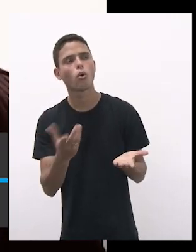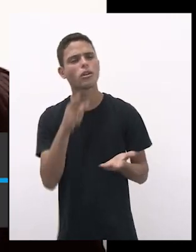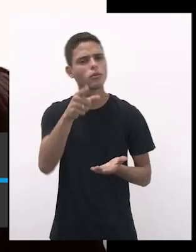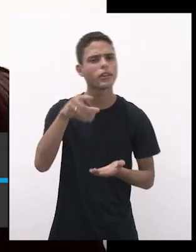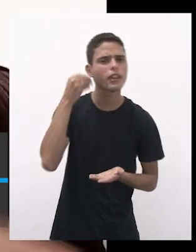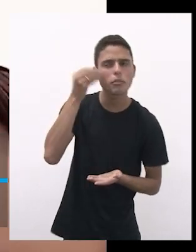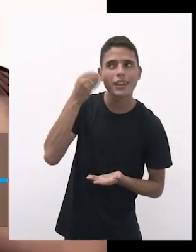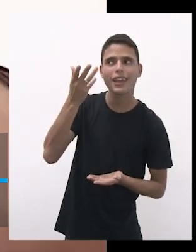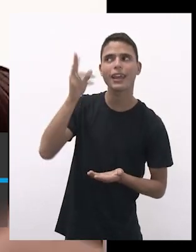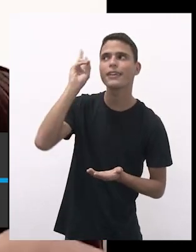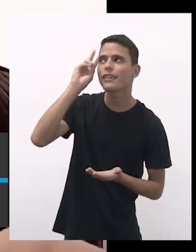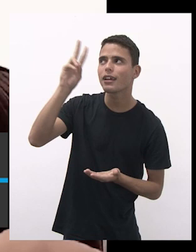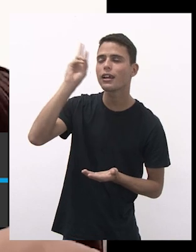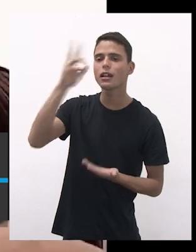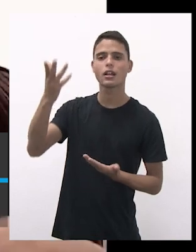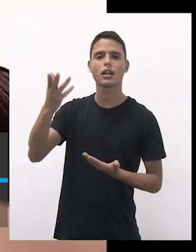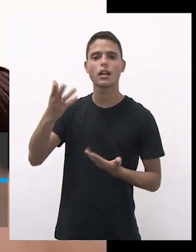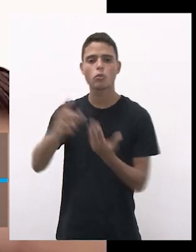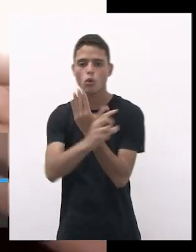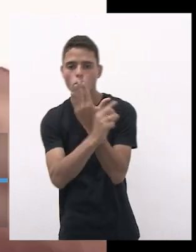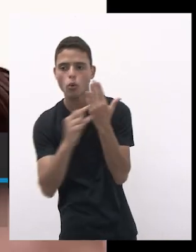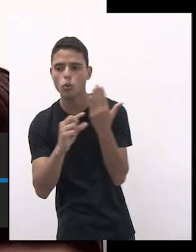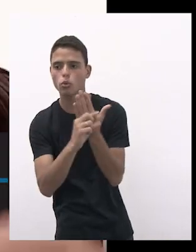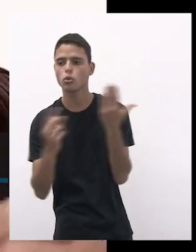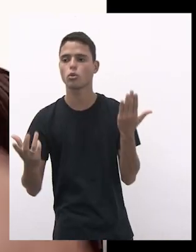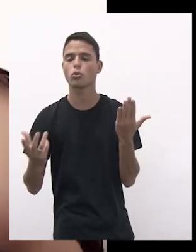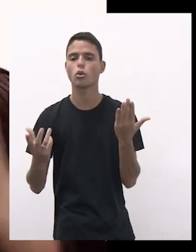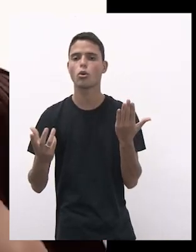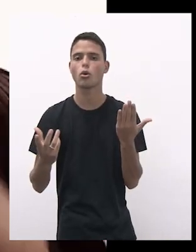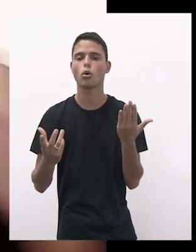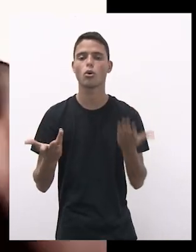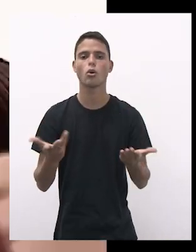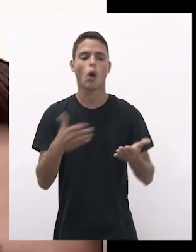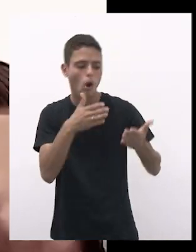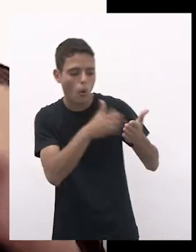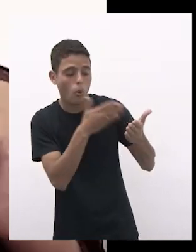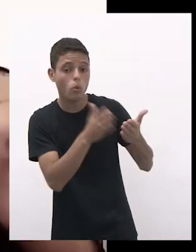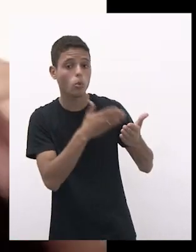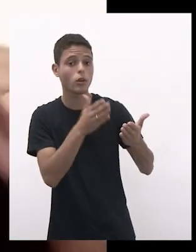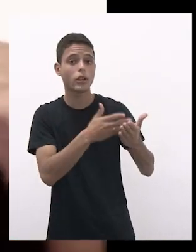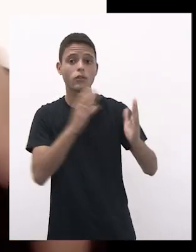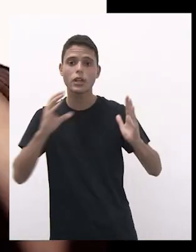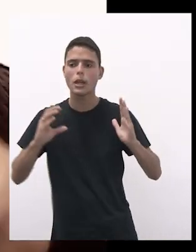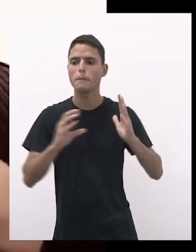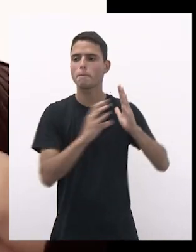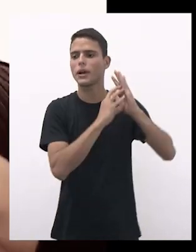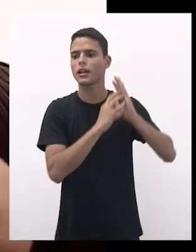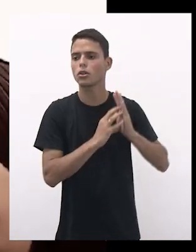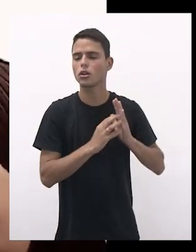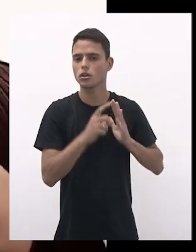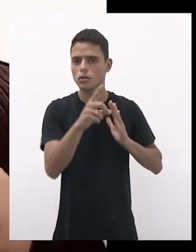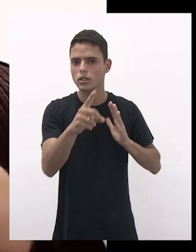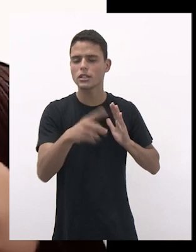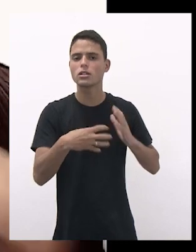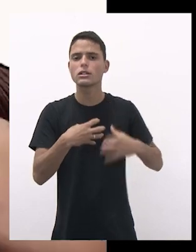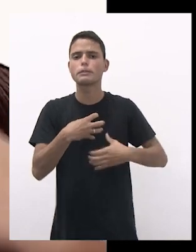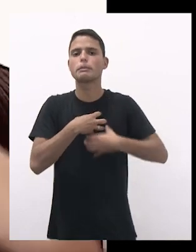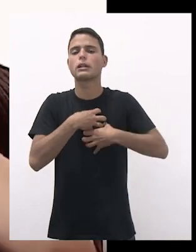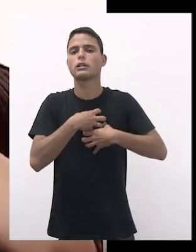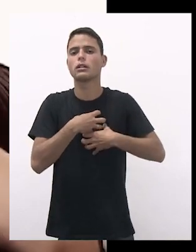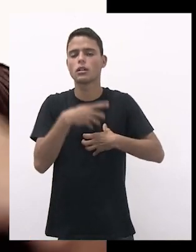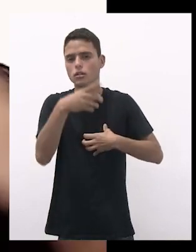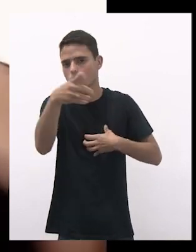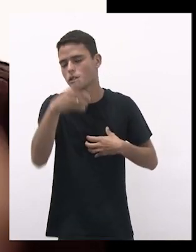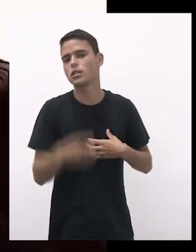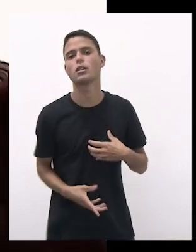lembre, ou um escritor, ou uma obra que tenha impactado assim, você como mediadora da